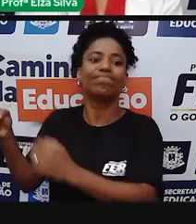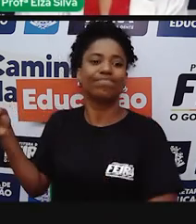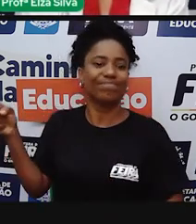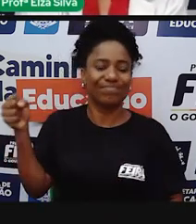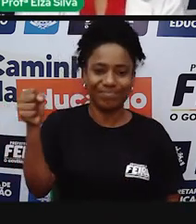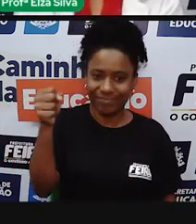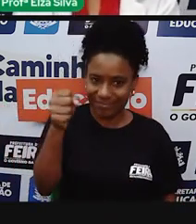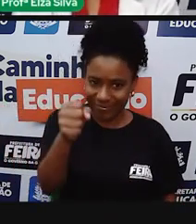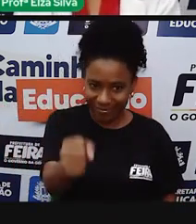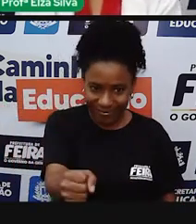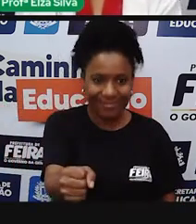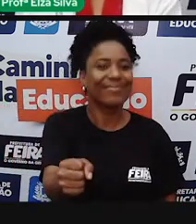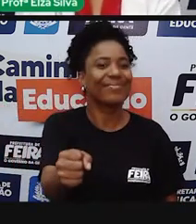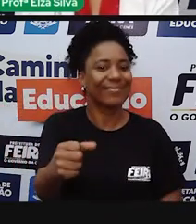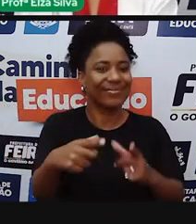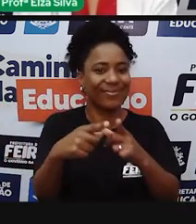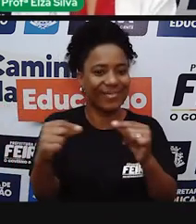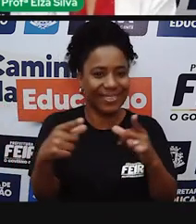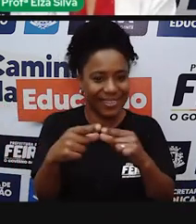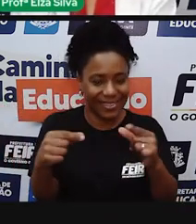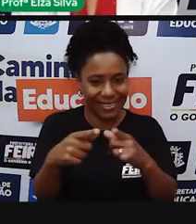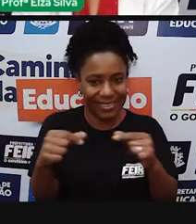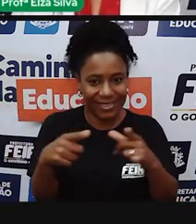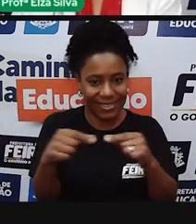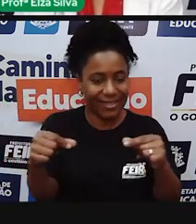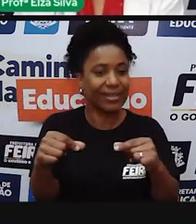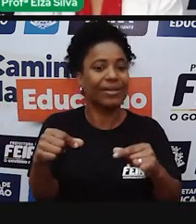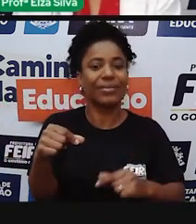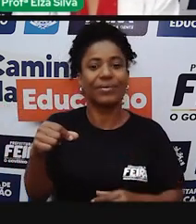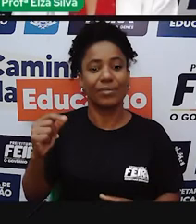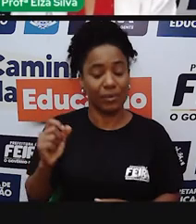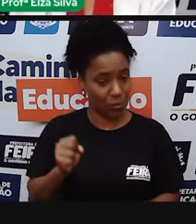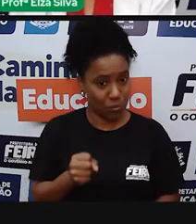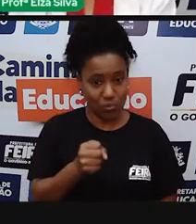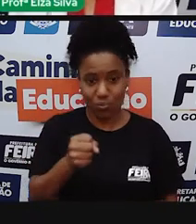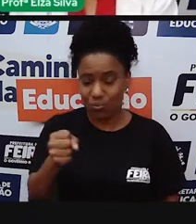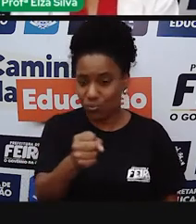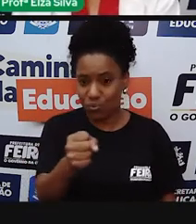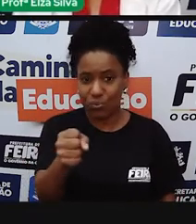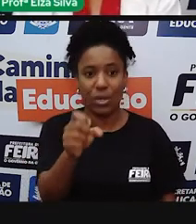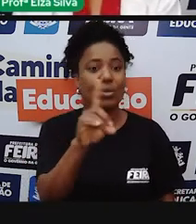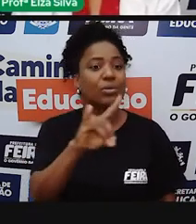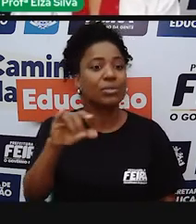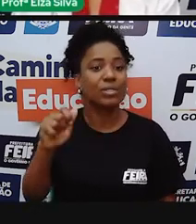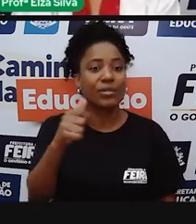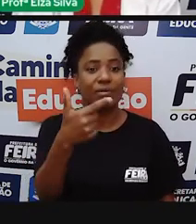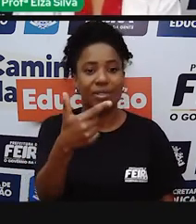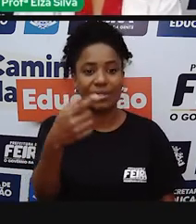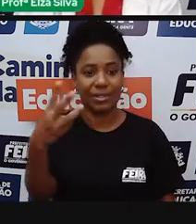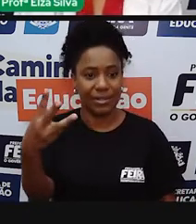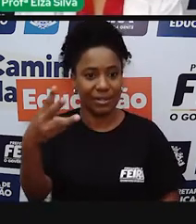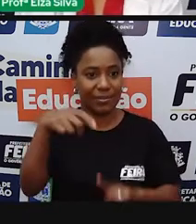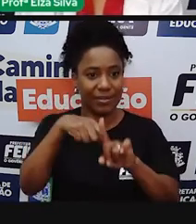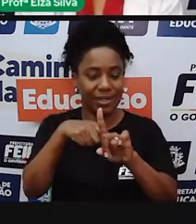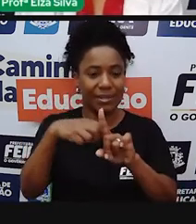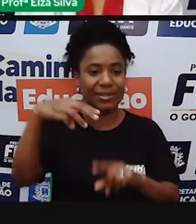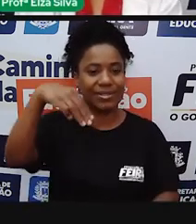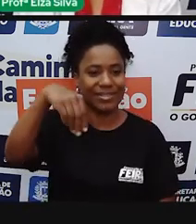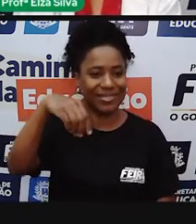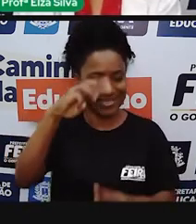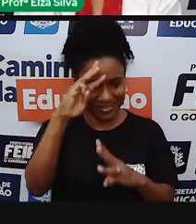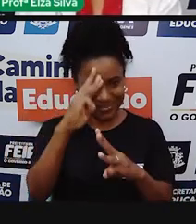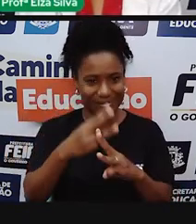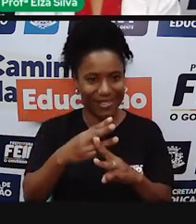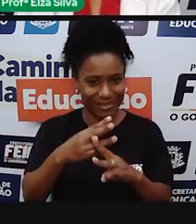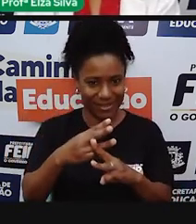que este ano será Tóquio, no Japão. Então, ela foi entregue 23 de março, num lugar chamado J-Village